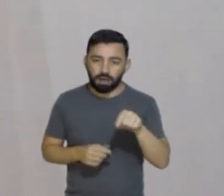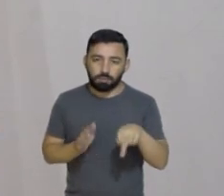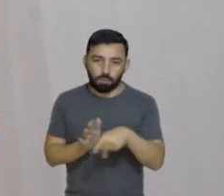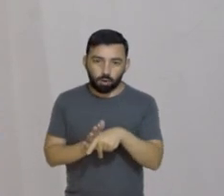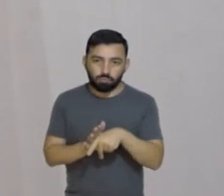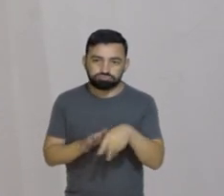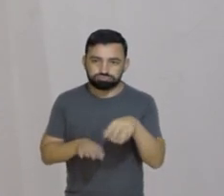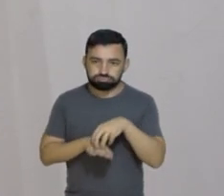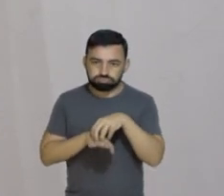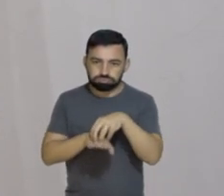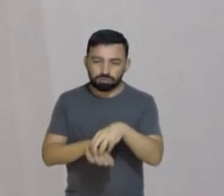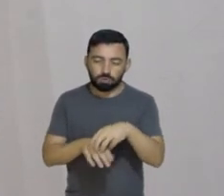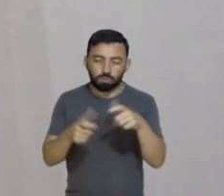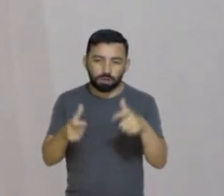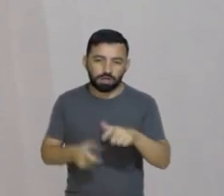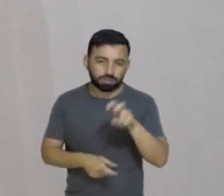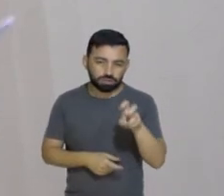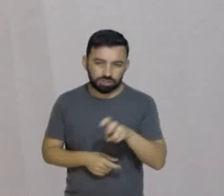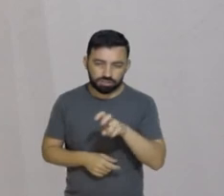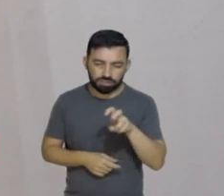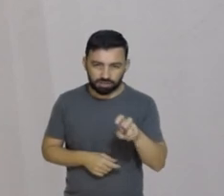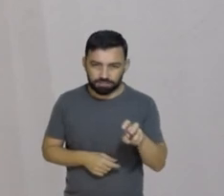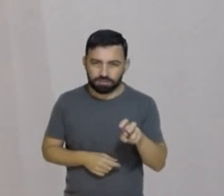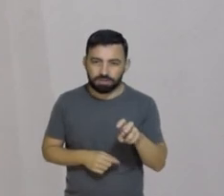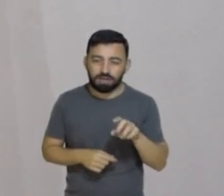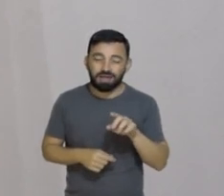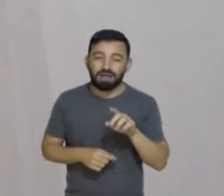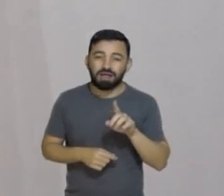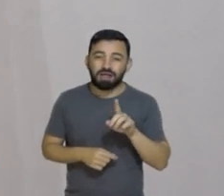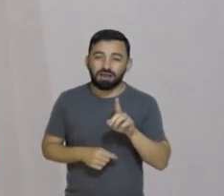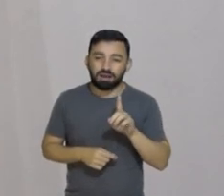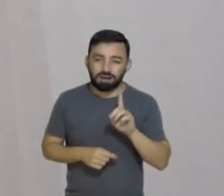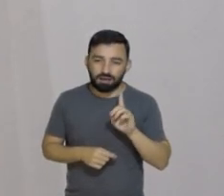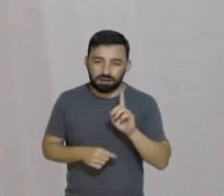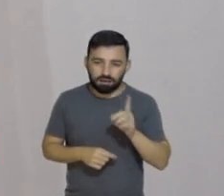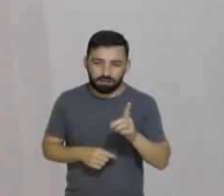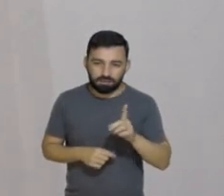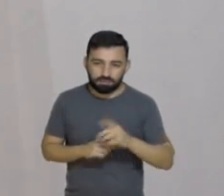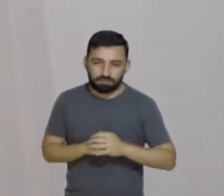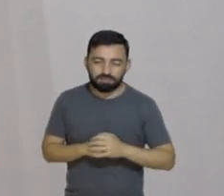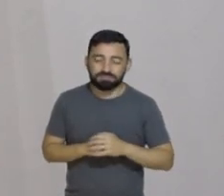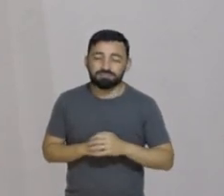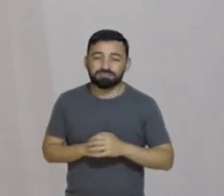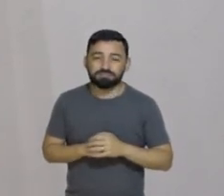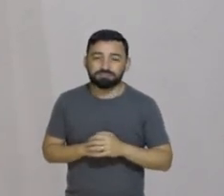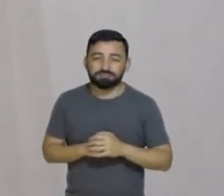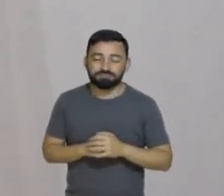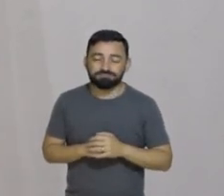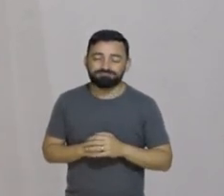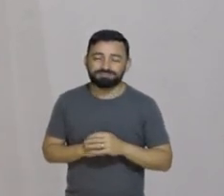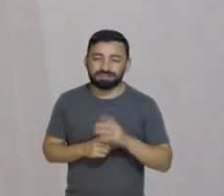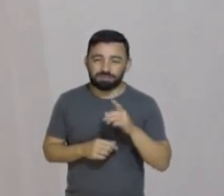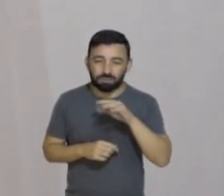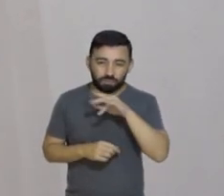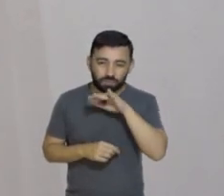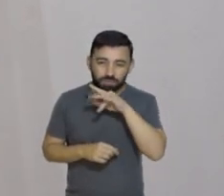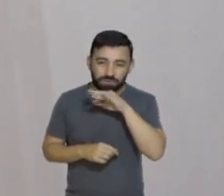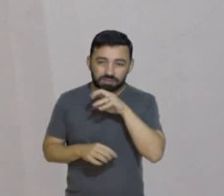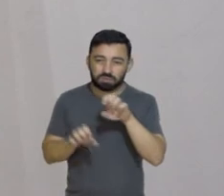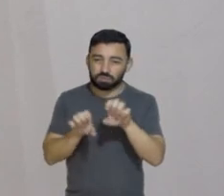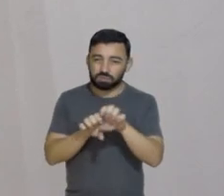de Xanxerê, viu, deputado Antídio? É muito ruim, né? Porque a infraestrutura atrai